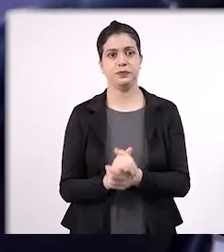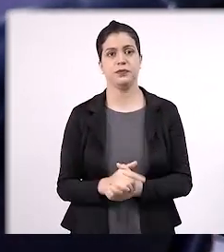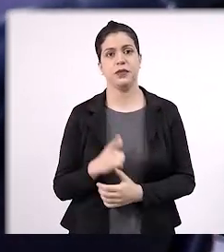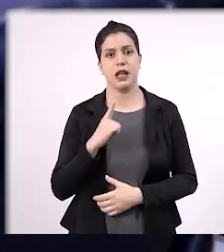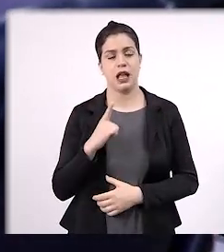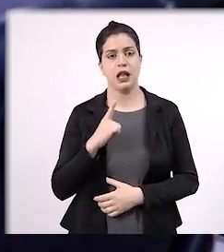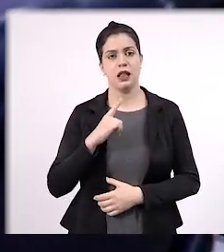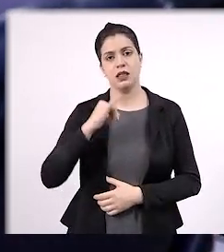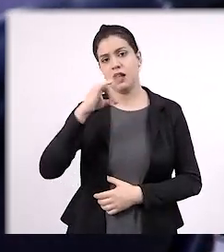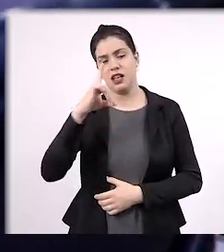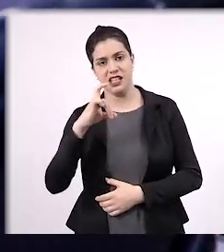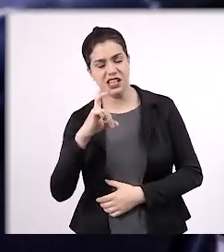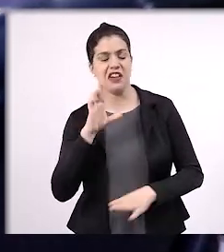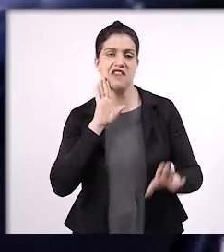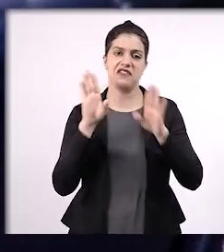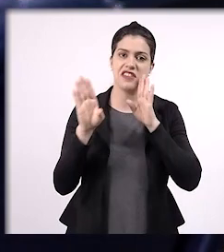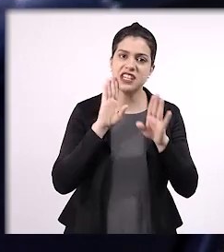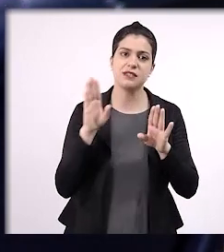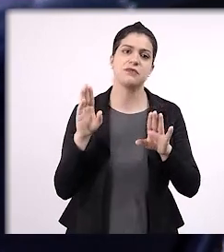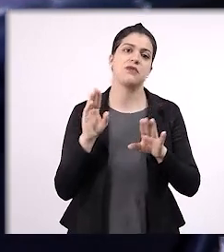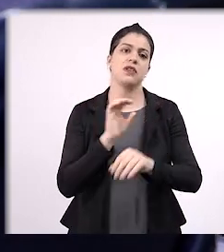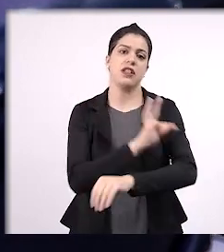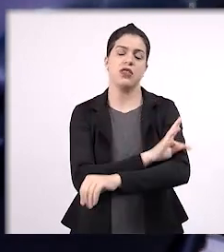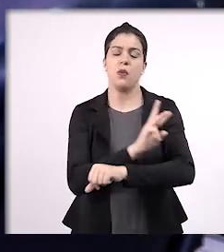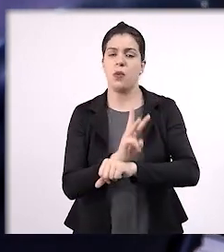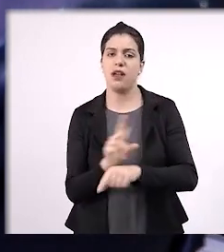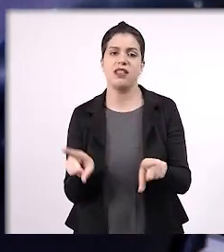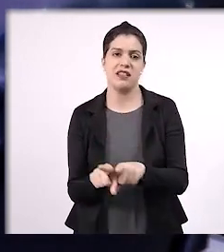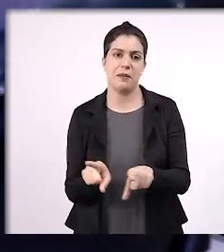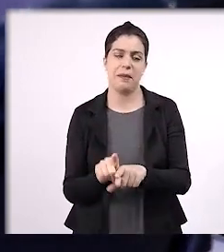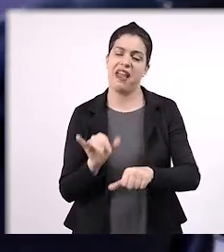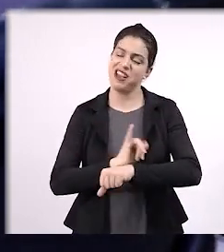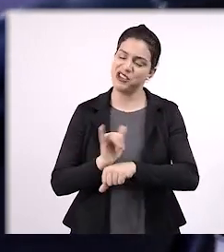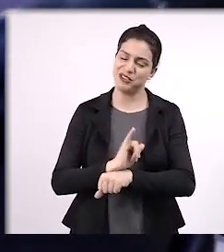através do Instagram, do Facebook, do Twitter